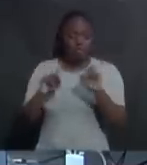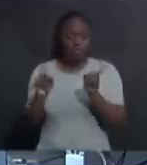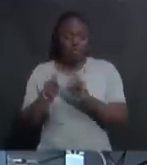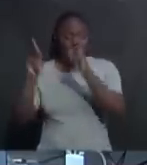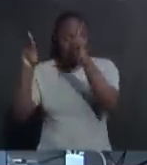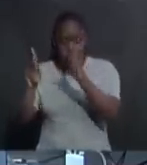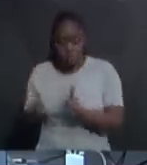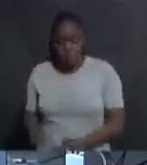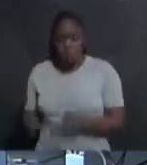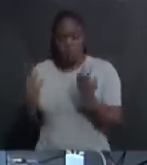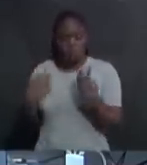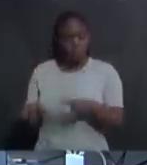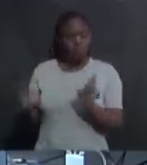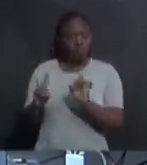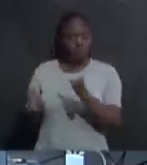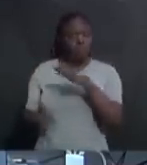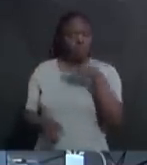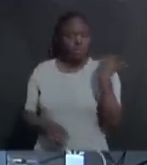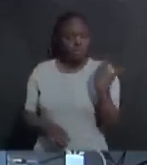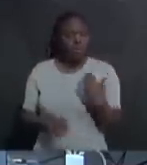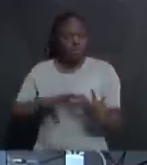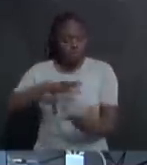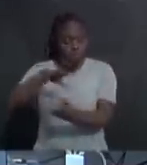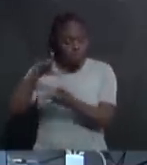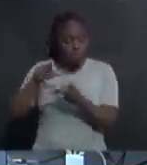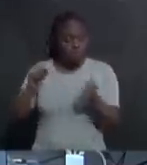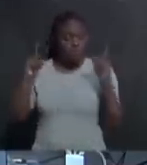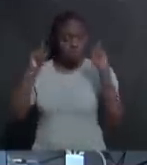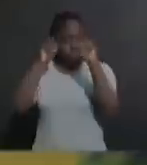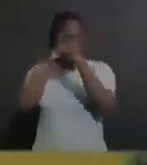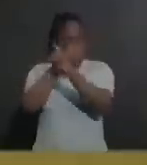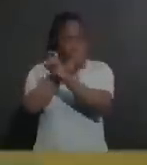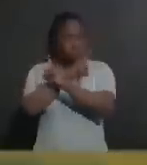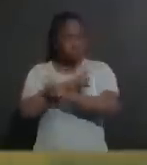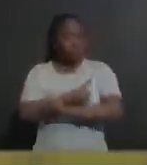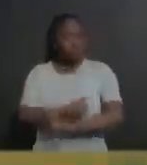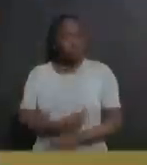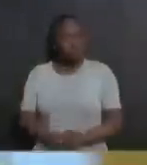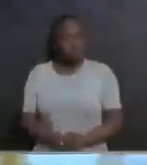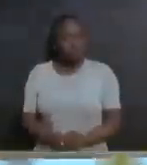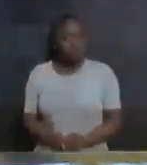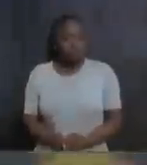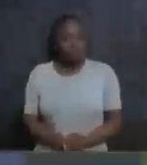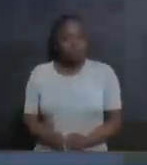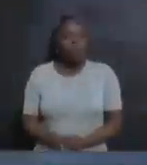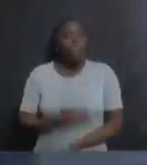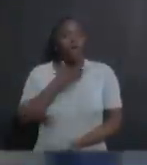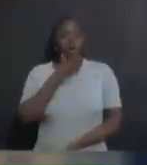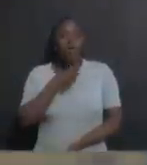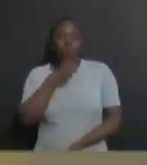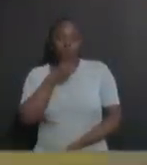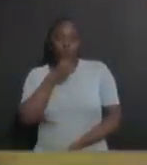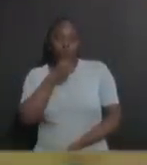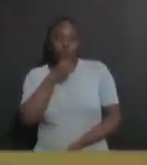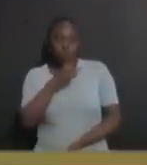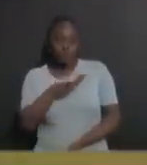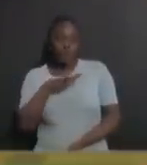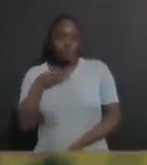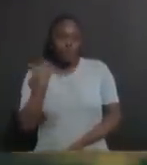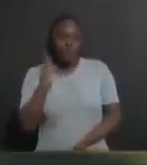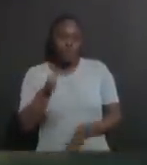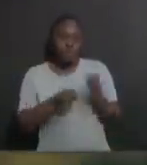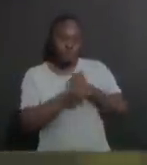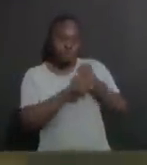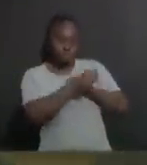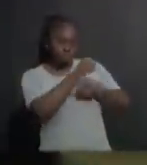não quer morrer. O mundo está treta demais. Olha o hino que meu avô cantava, meu avô morreu tem vários